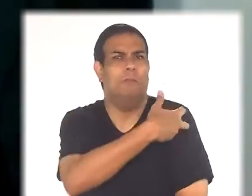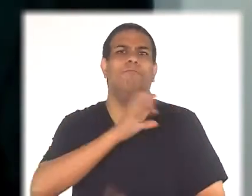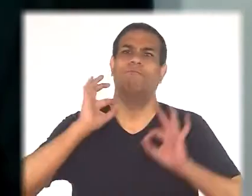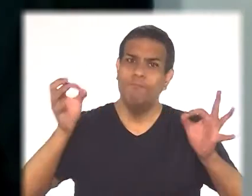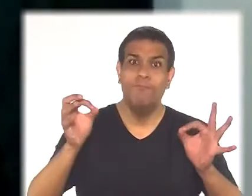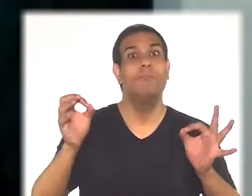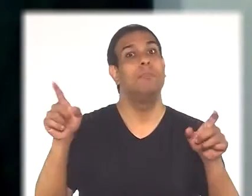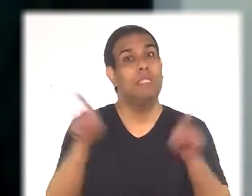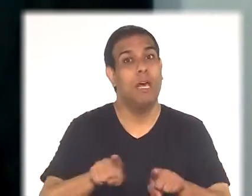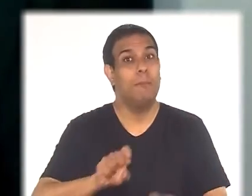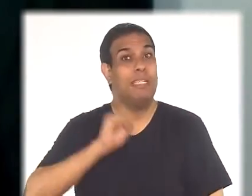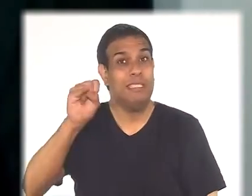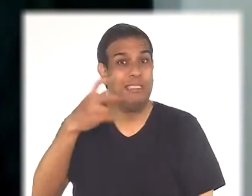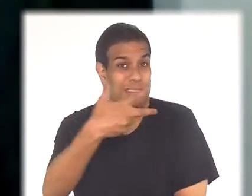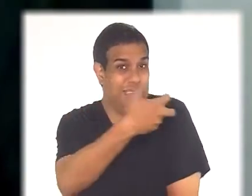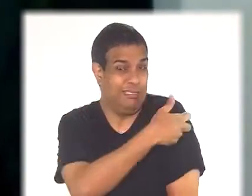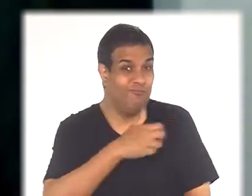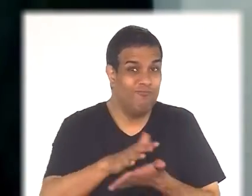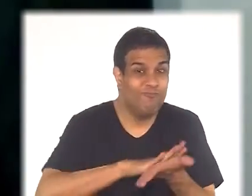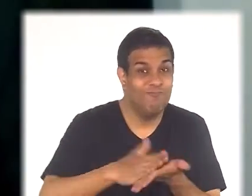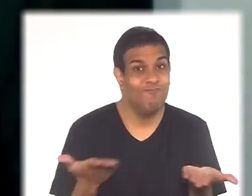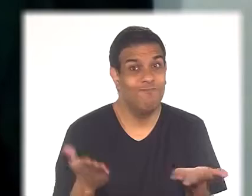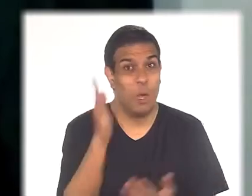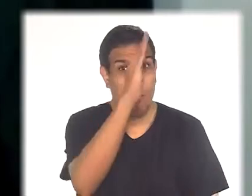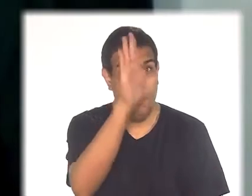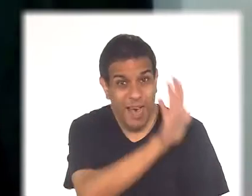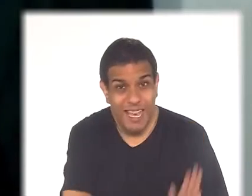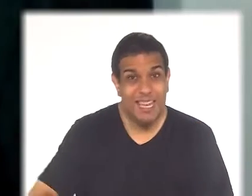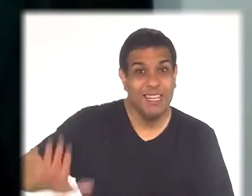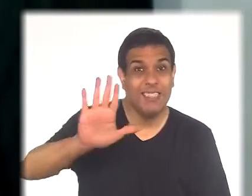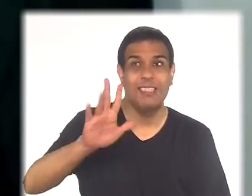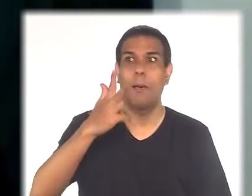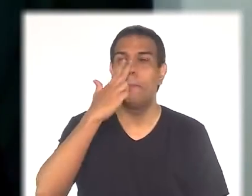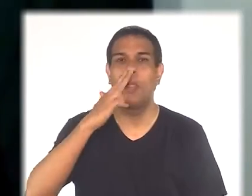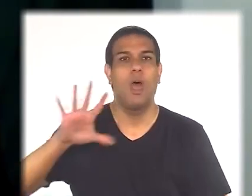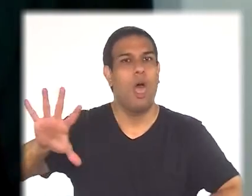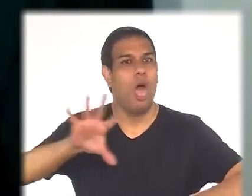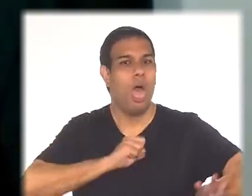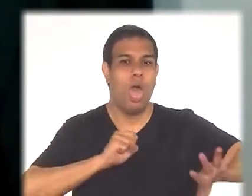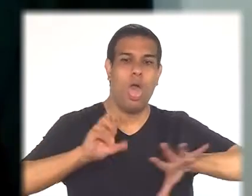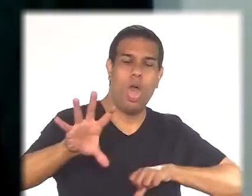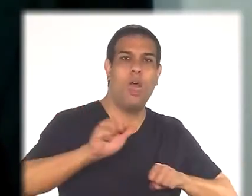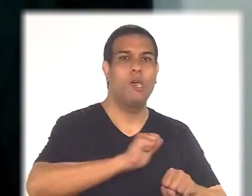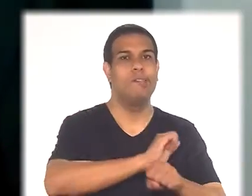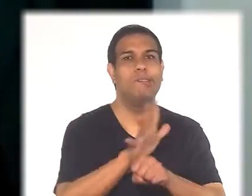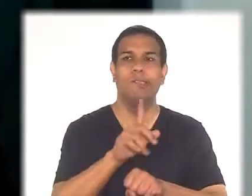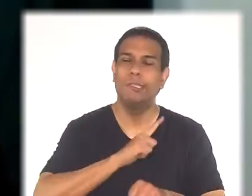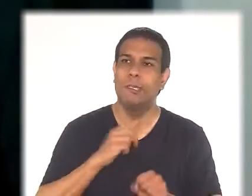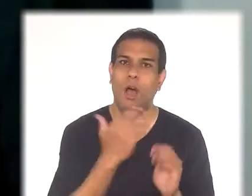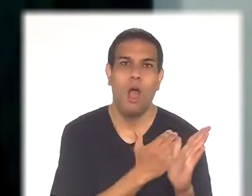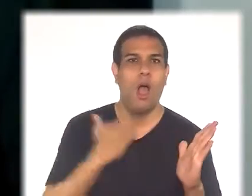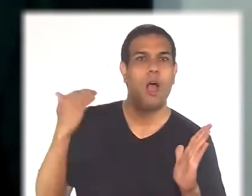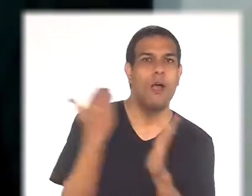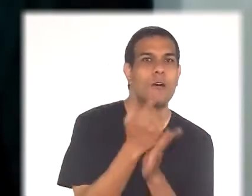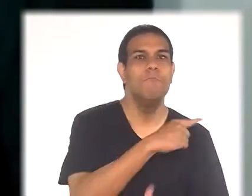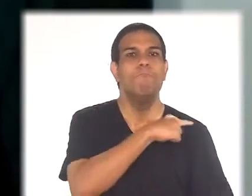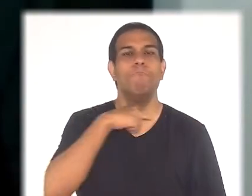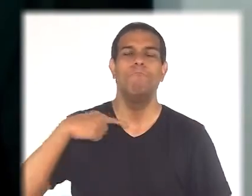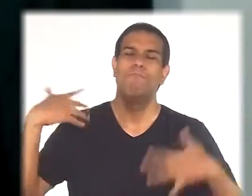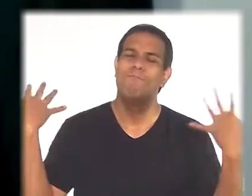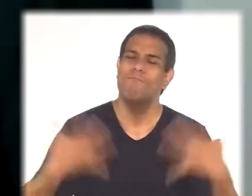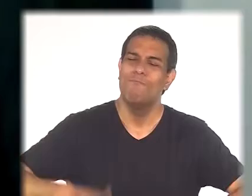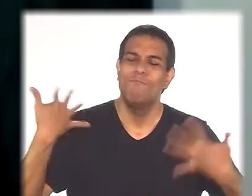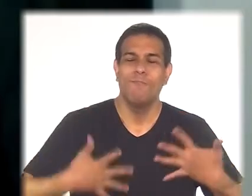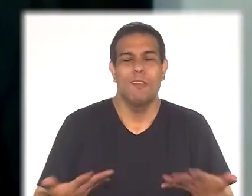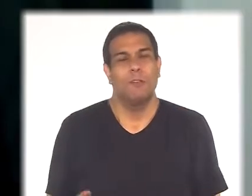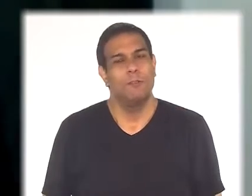dessa ferramenta, saibam das consequências. Infelizmente, o Brasil é um dos países que foi mais afetado pela pandemia, tem um número